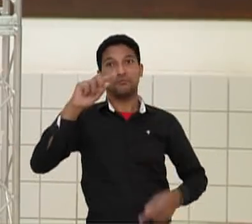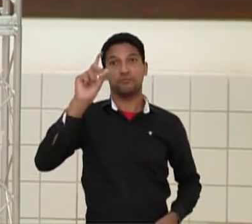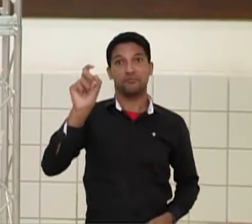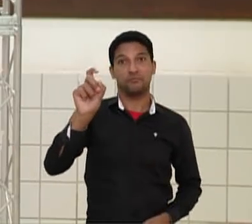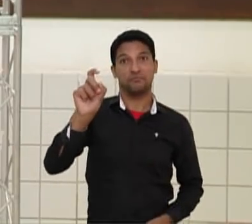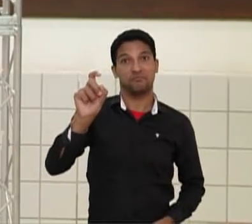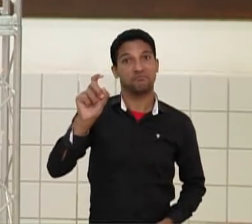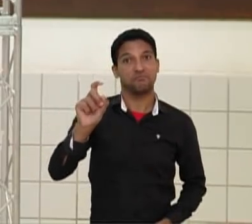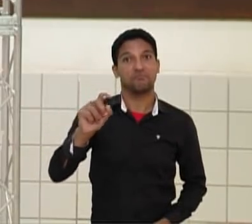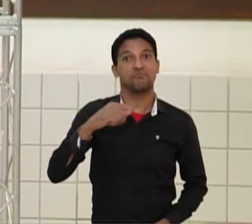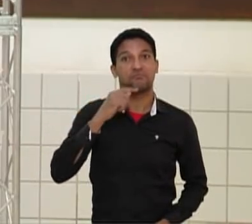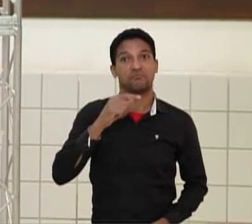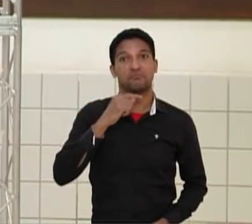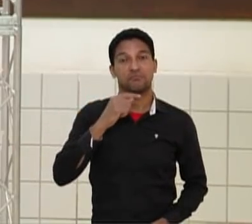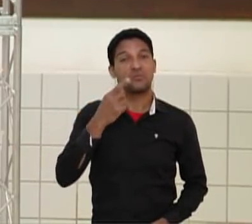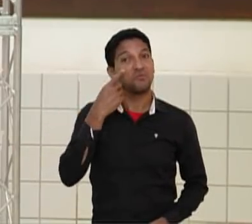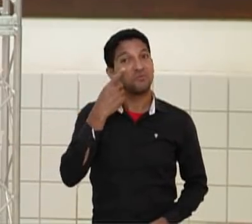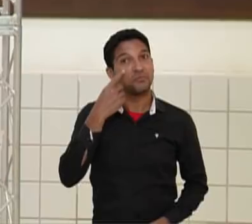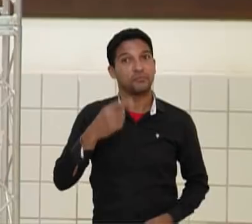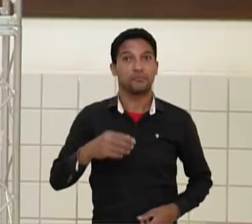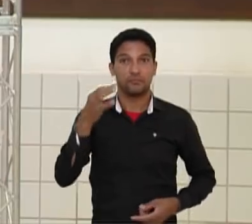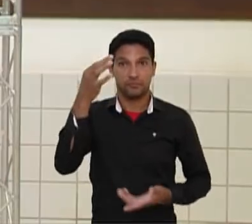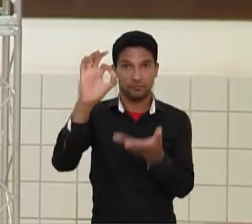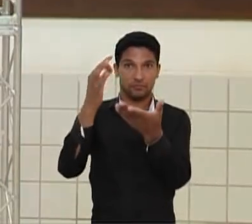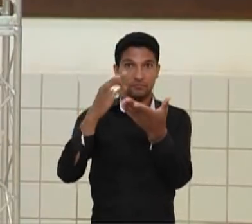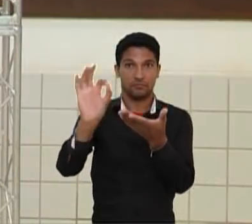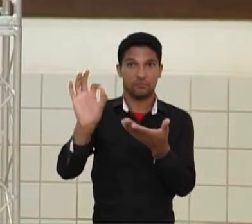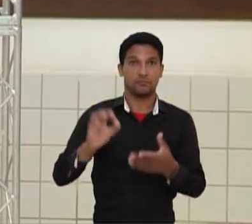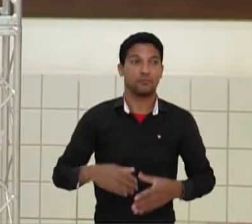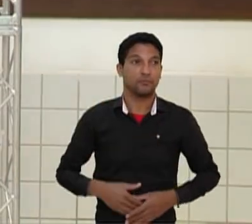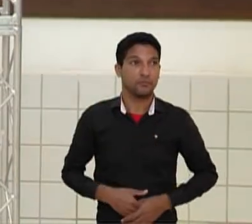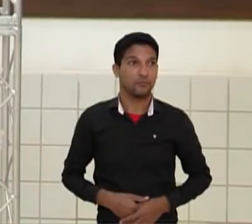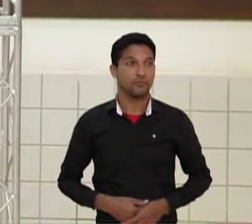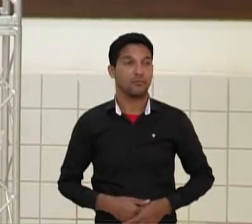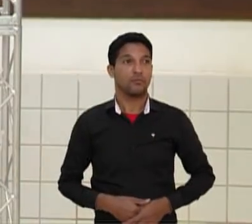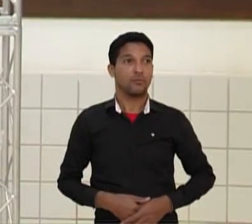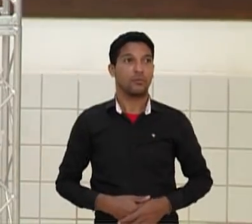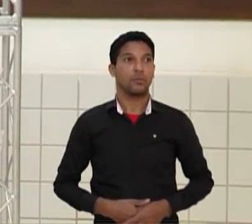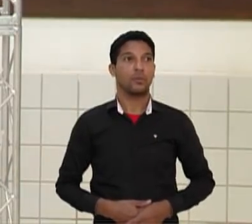características, outras informações. Confere comigo a correção desse exercício. Veja só.